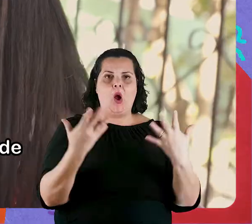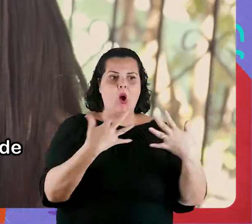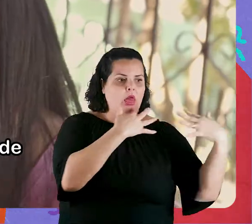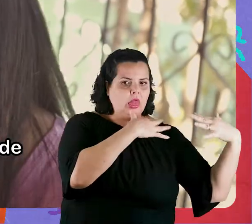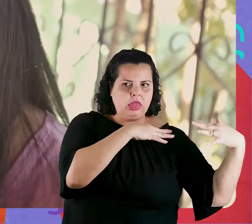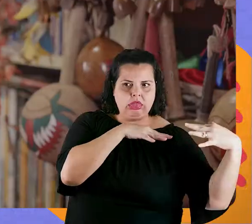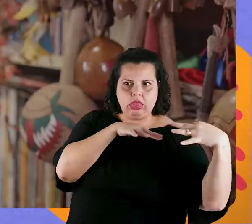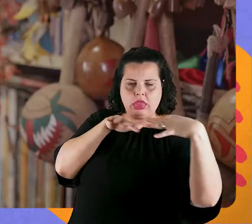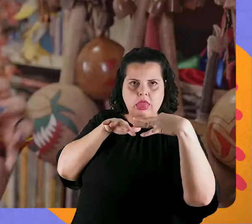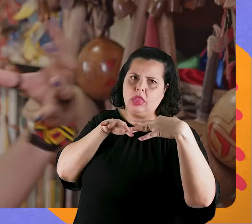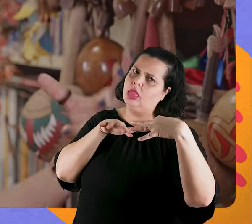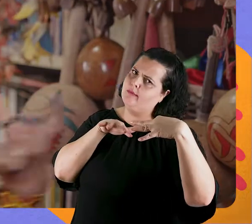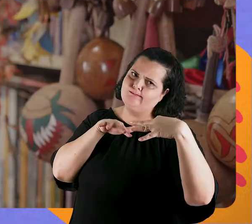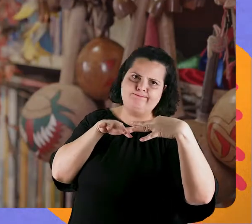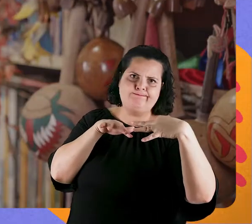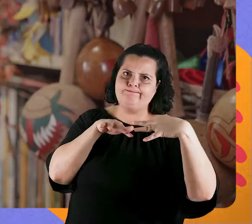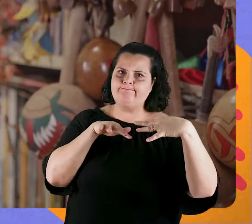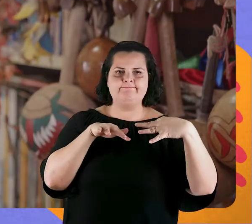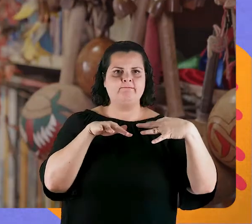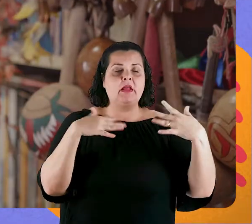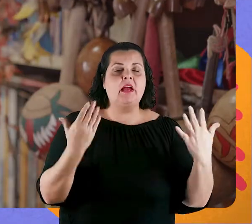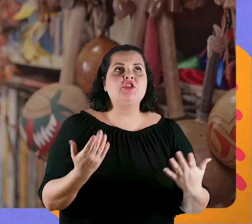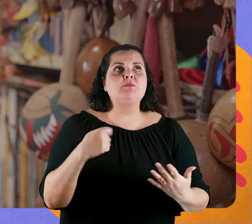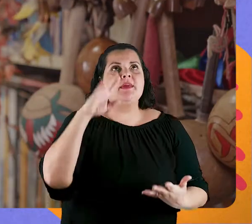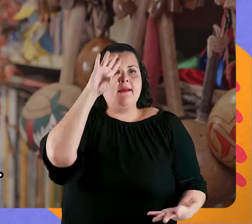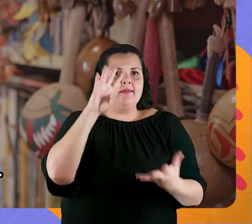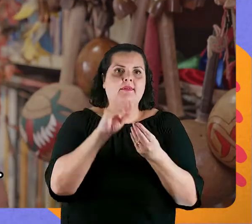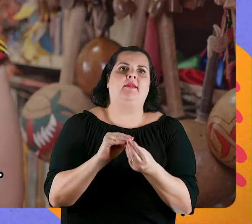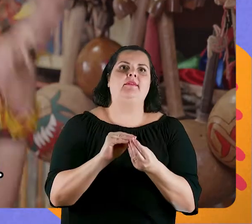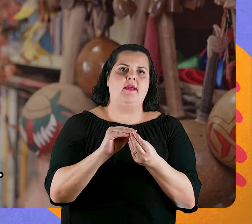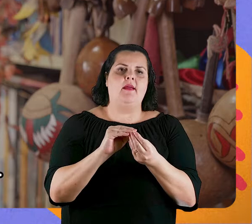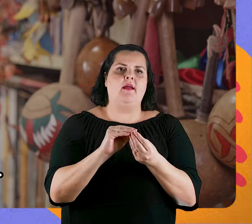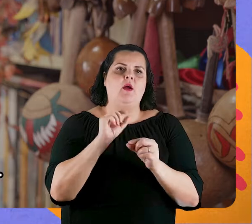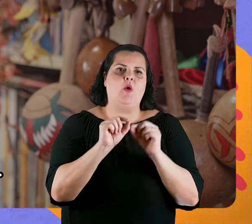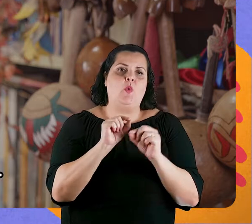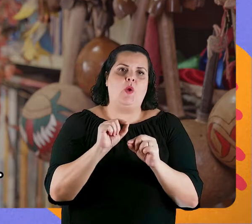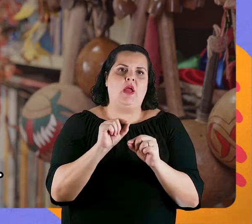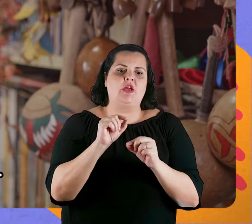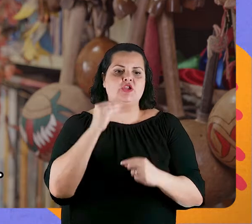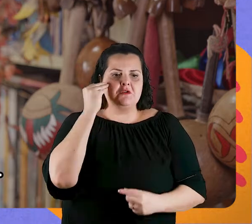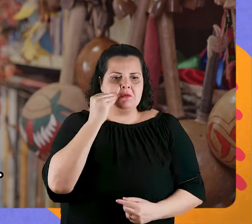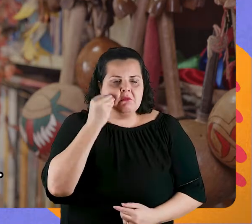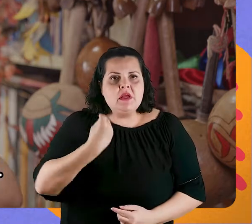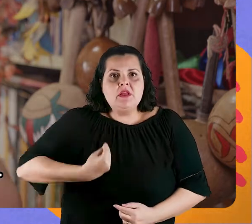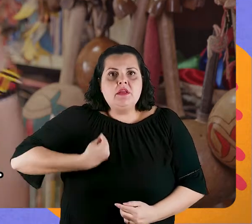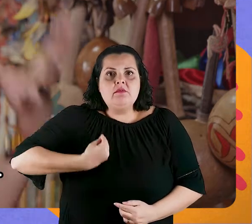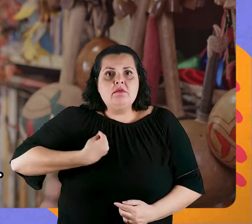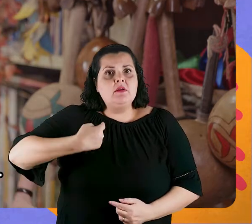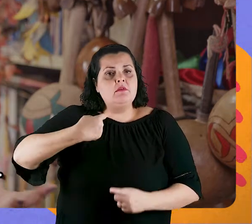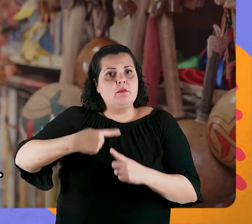qual eles não estão preparados. A gente precisa compreender esse contexto que a gente vive. E aí é que entra a pluralidade,